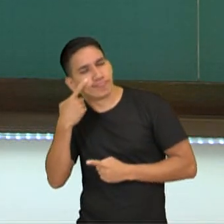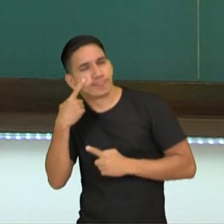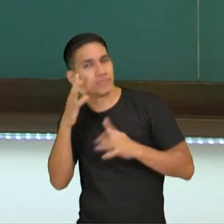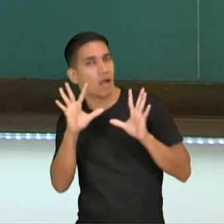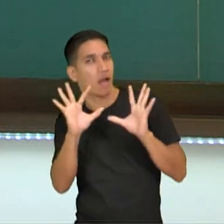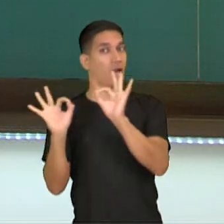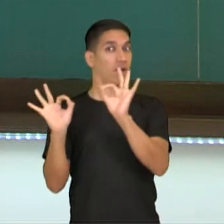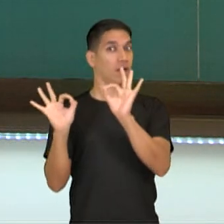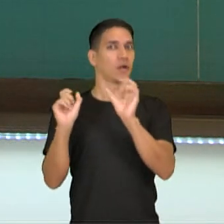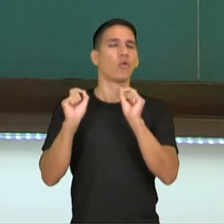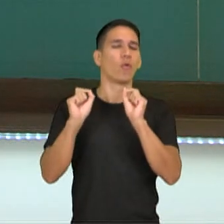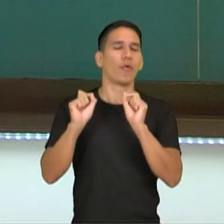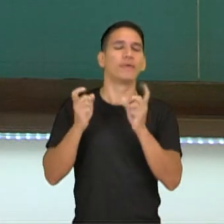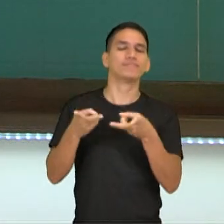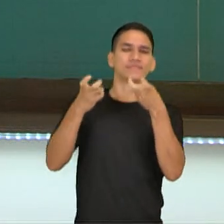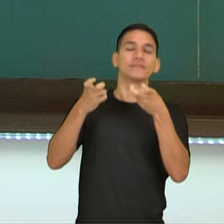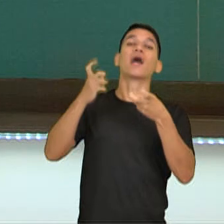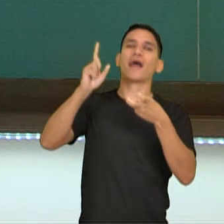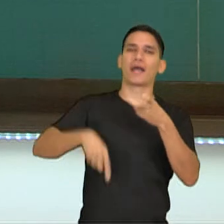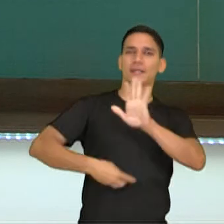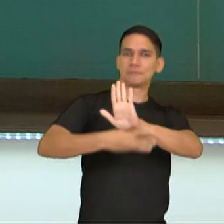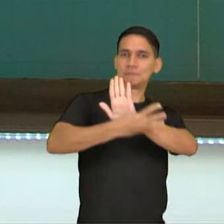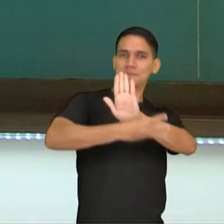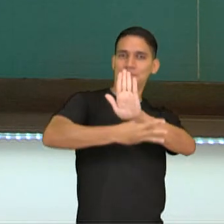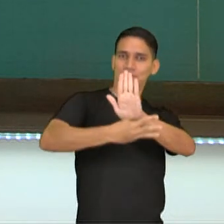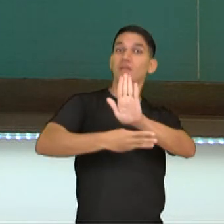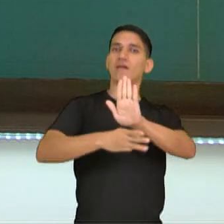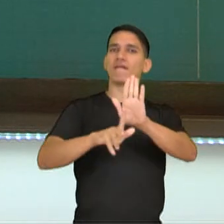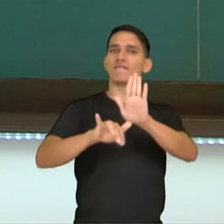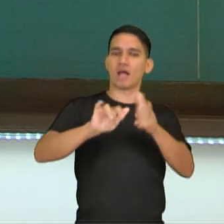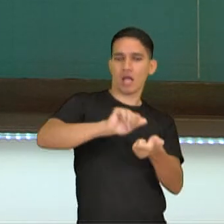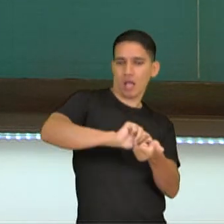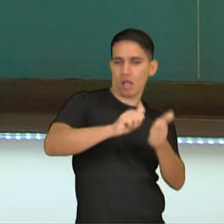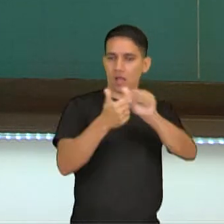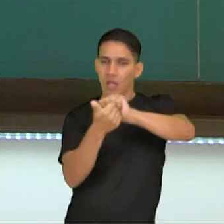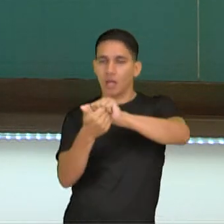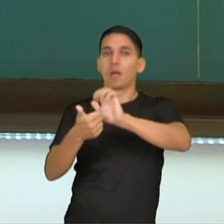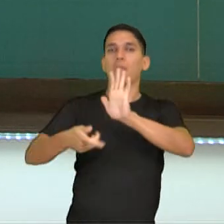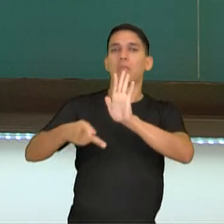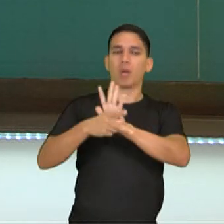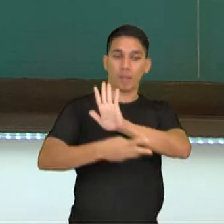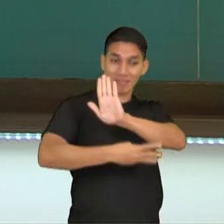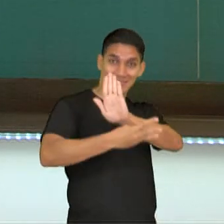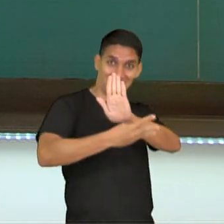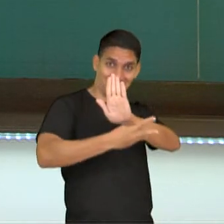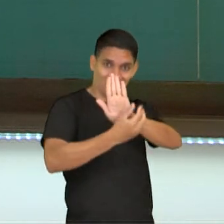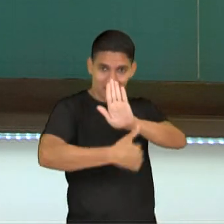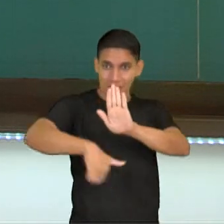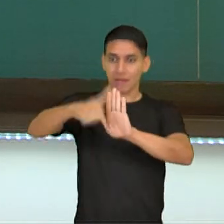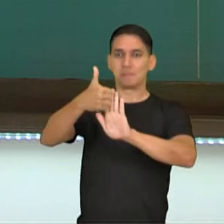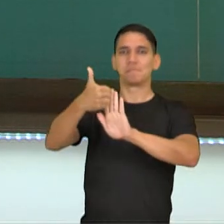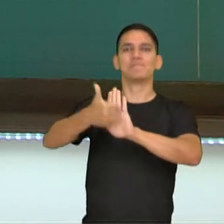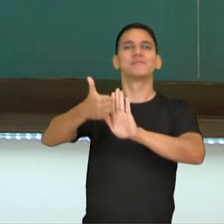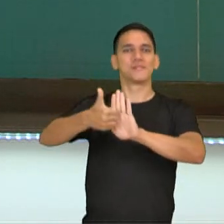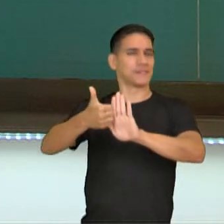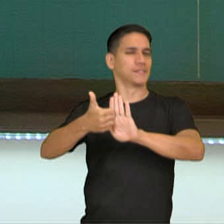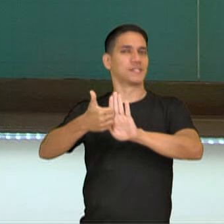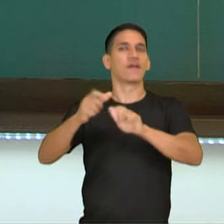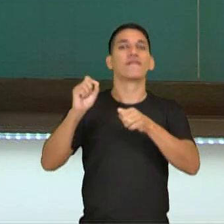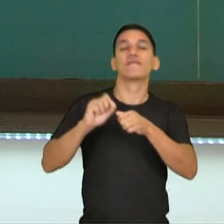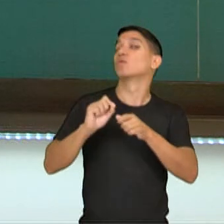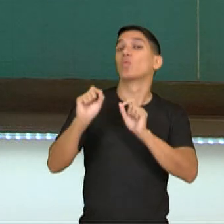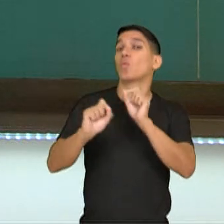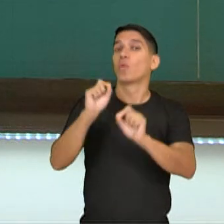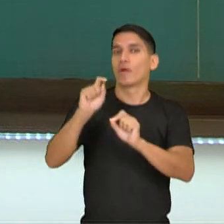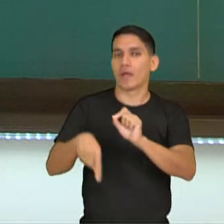que ele está no terceiro quadrante e faz a redução do ângulo que está no terceiro quadrante para o primeiro, fazendo